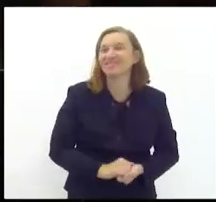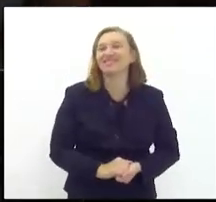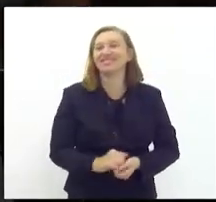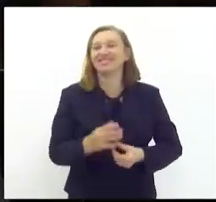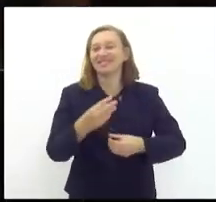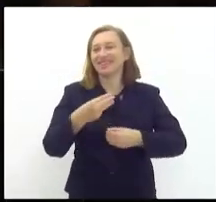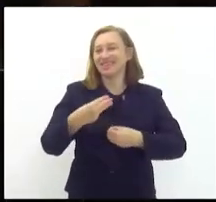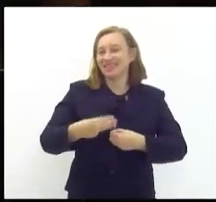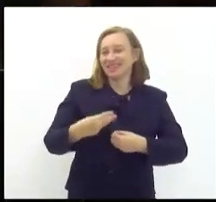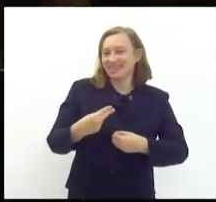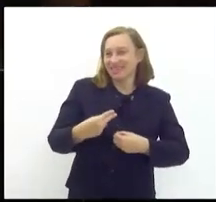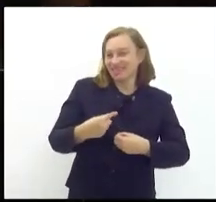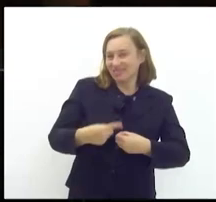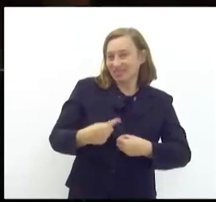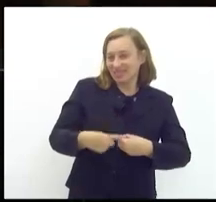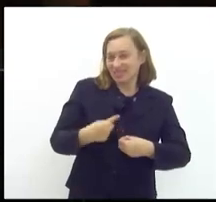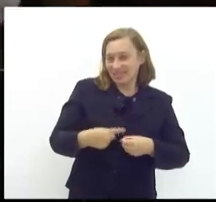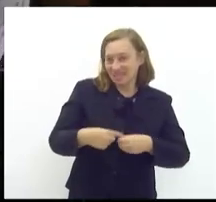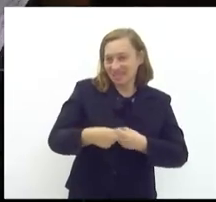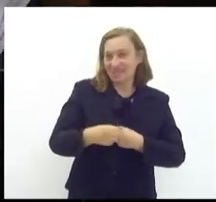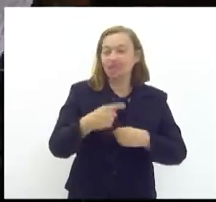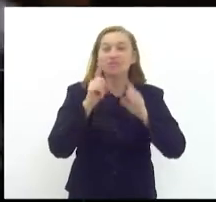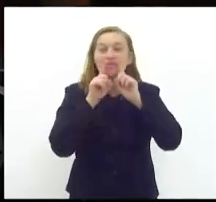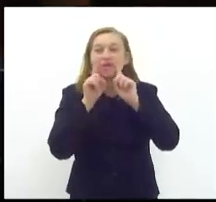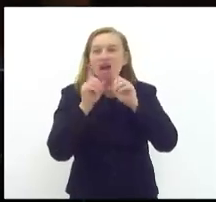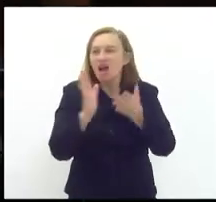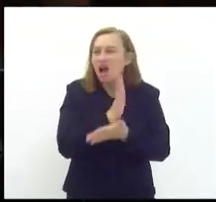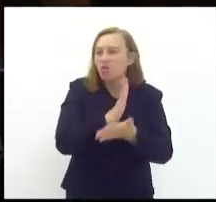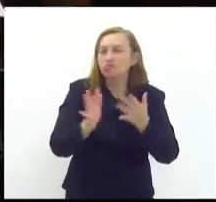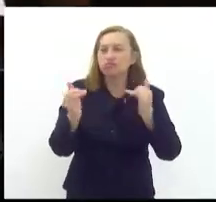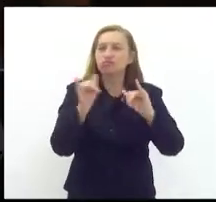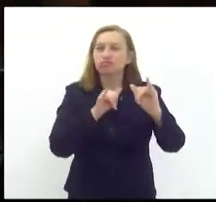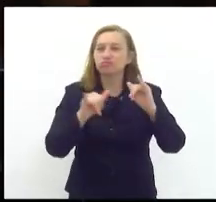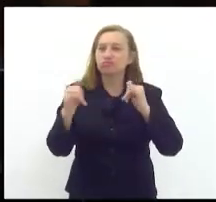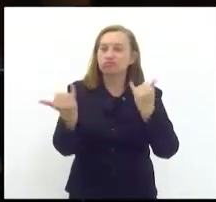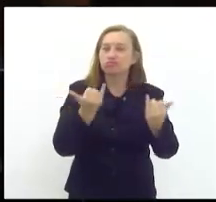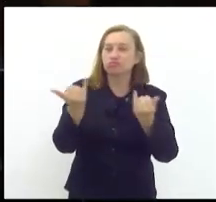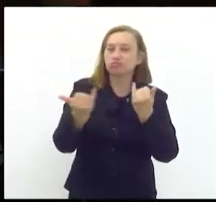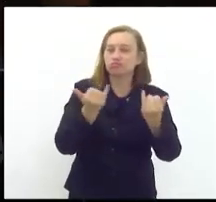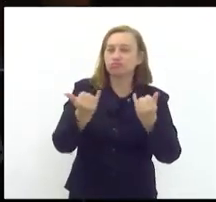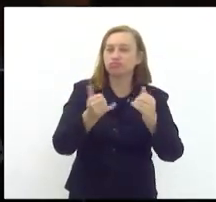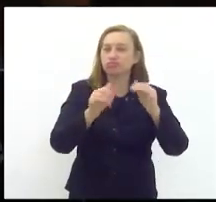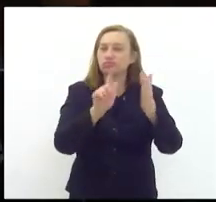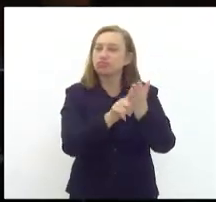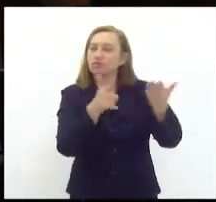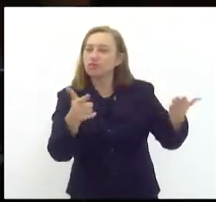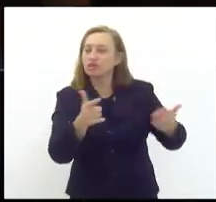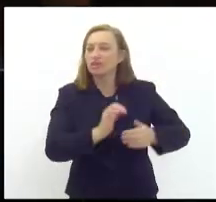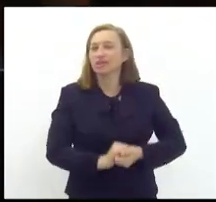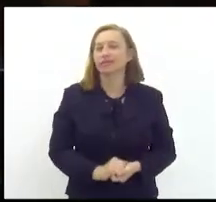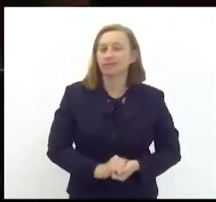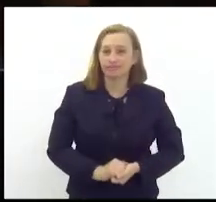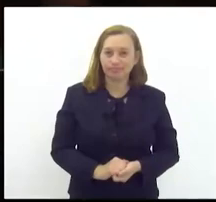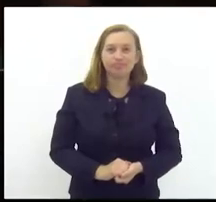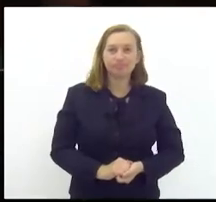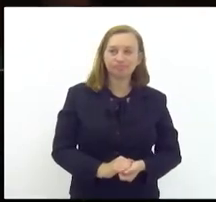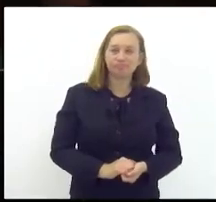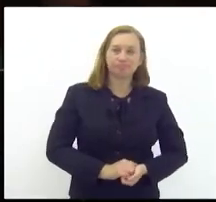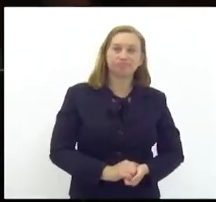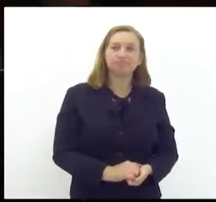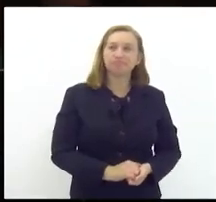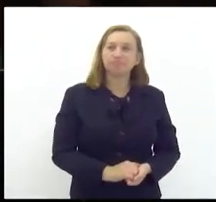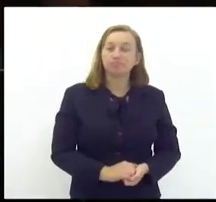Maricá e aqui eu trago algumas matérias dos jornais matérias essas